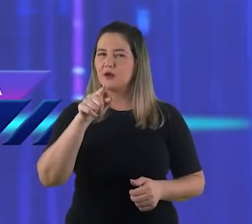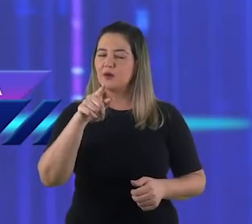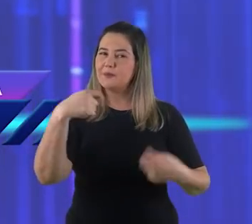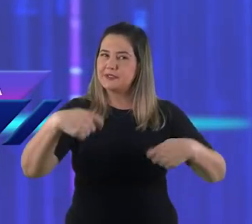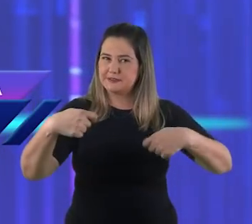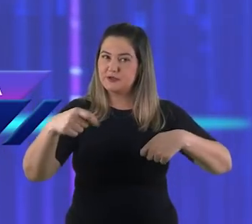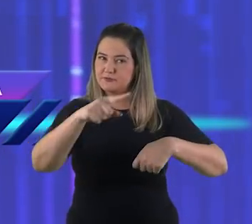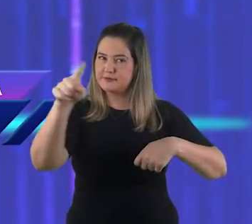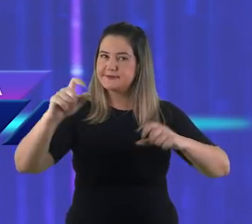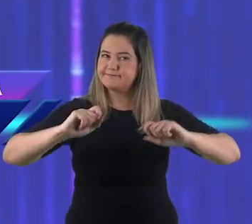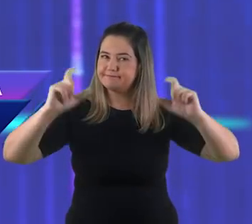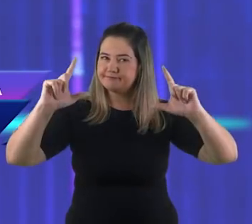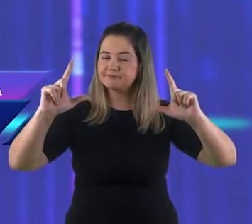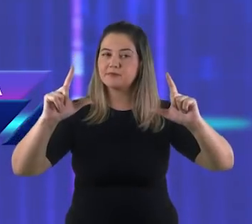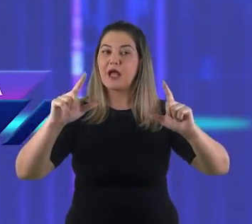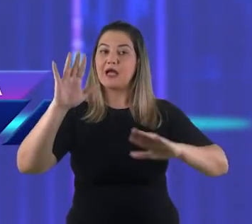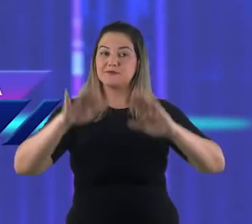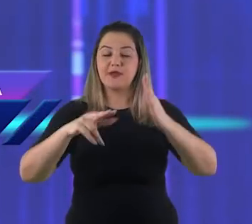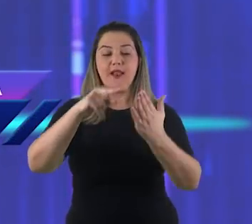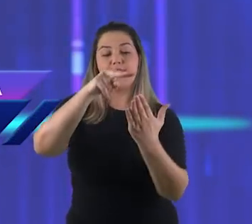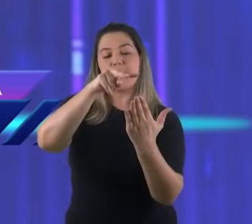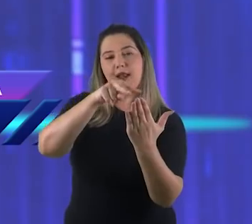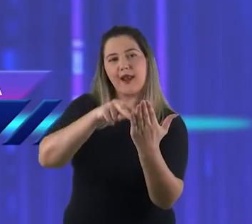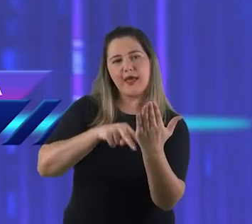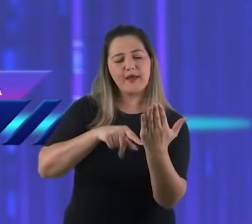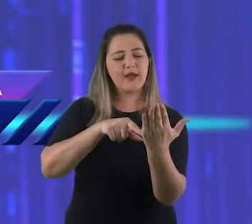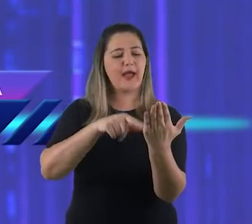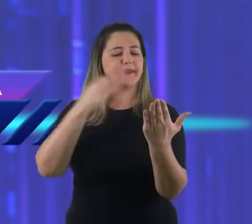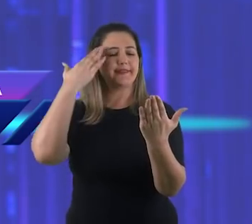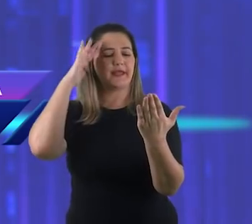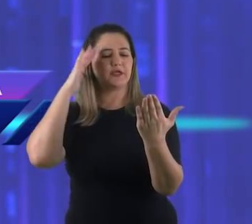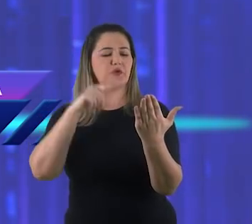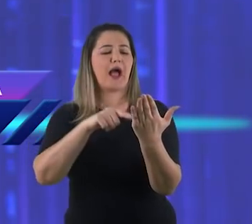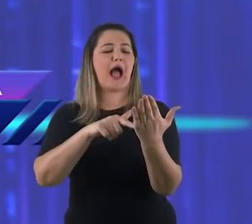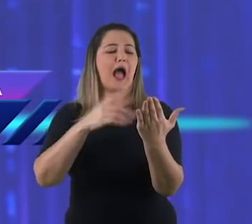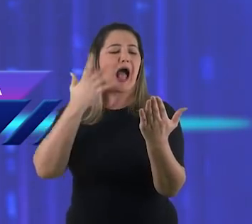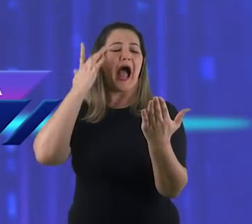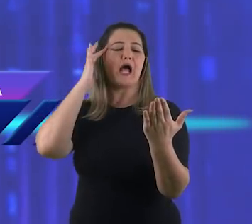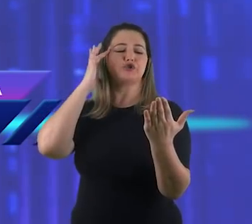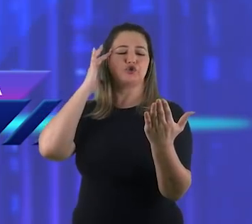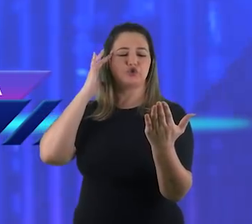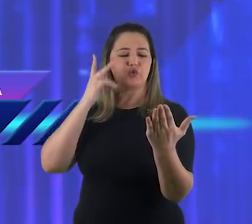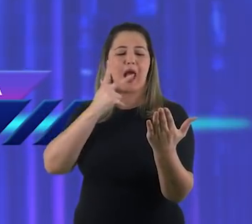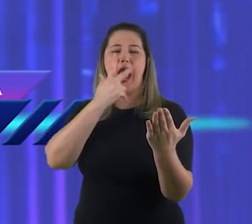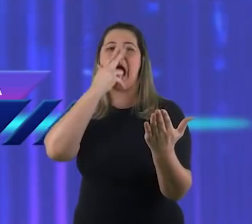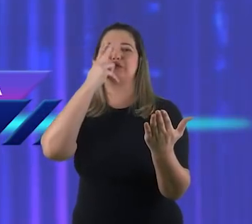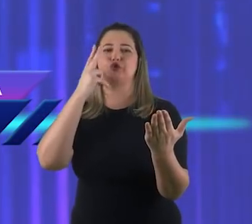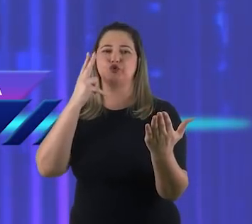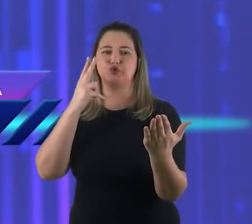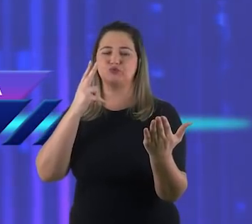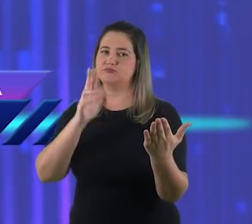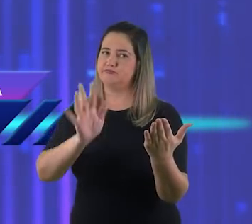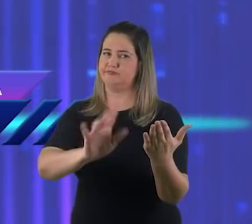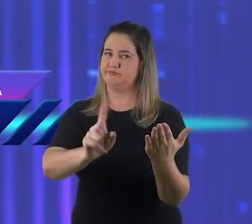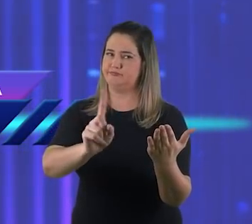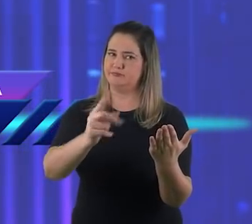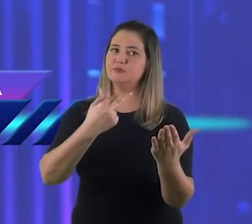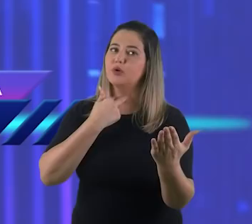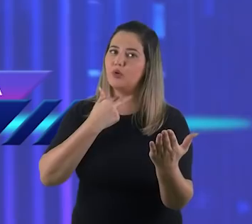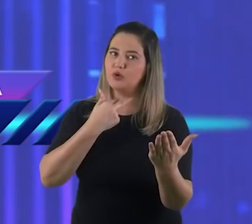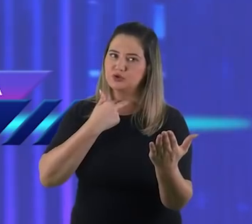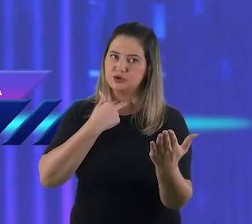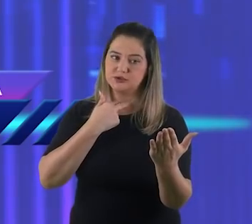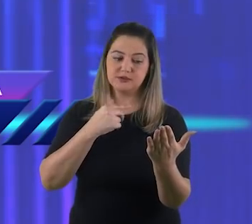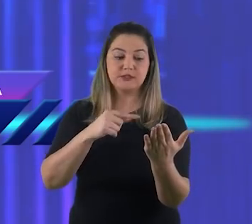com os achismos, com as opiniões pessoais. Quando o assunto é a palavra de Deus, a Bíblia Sagrada,